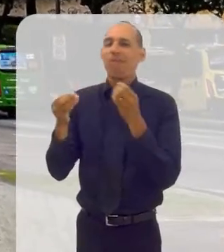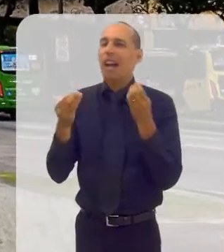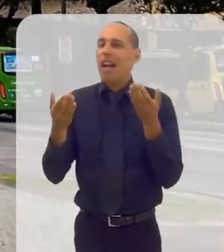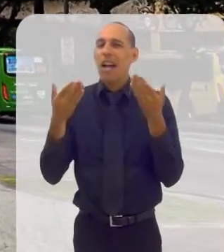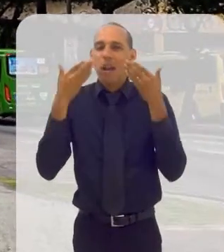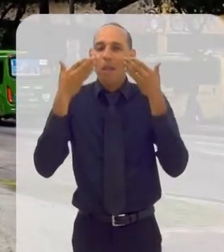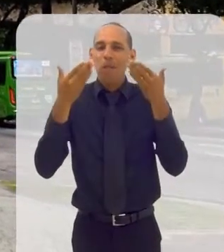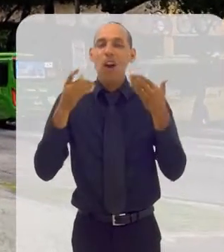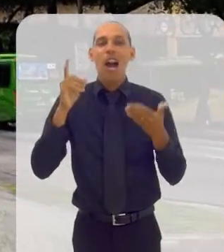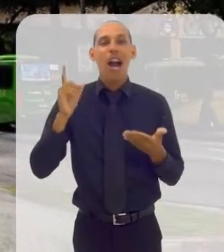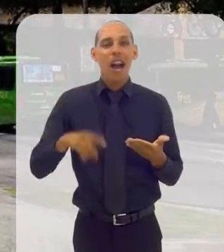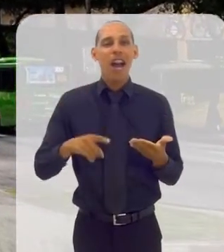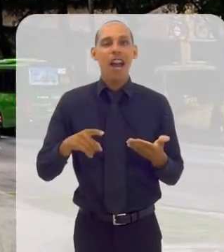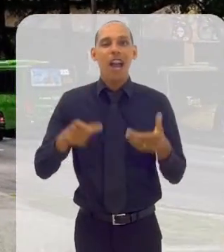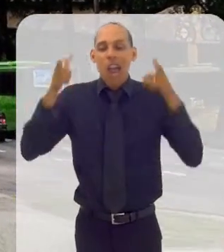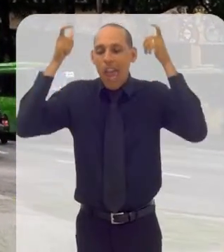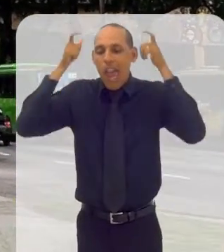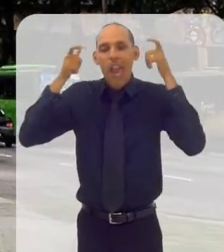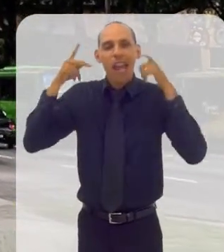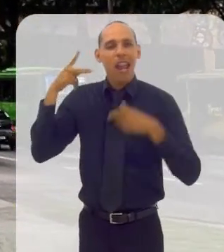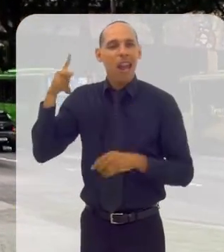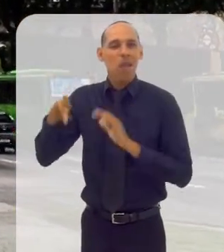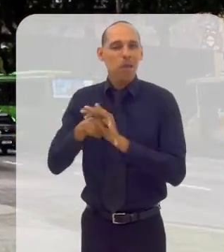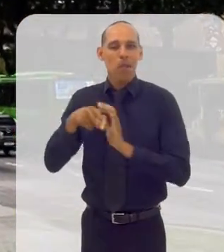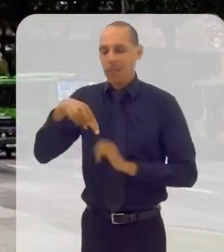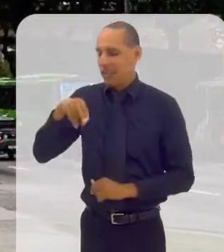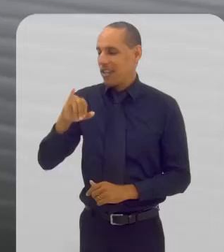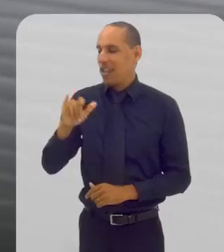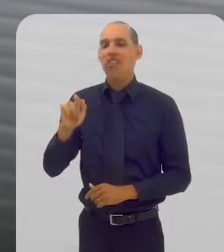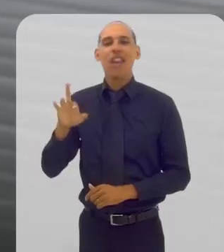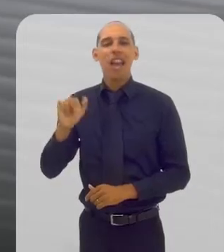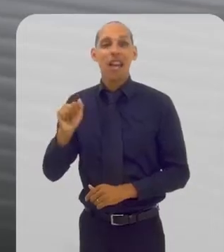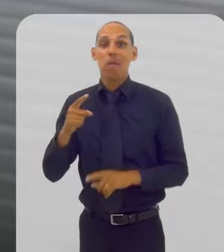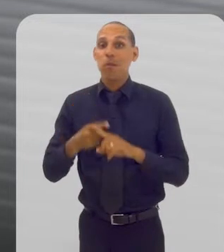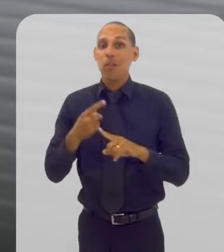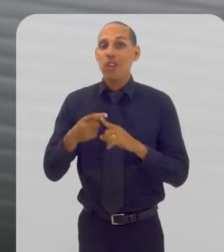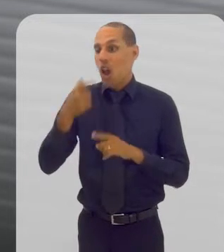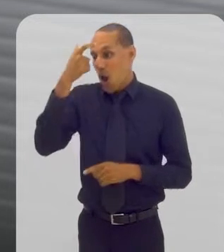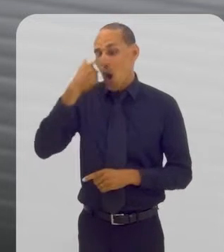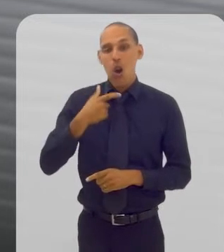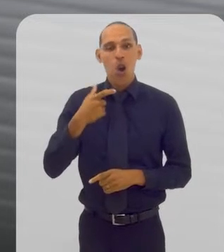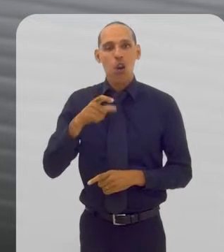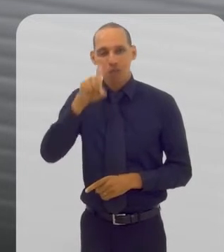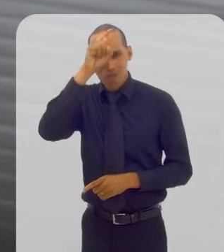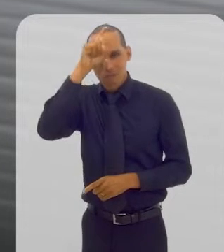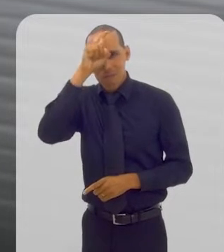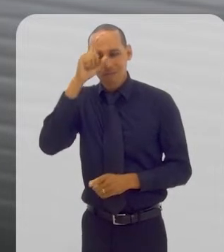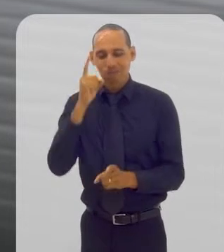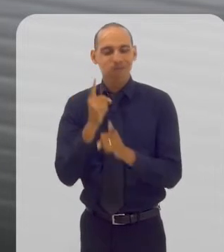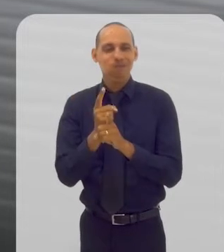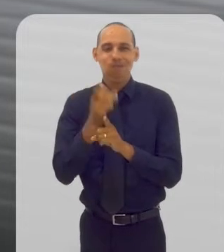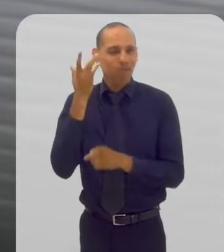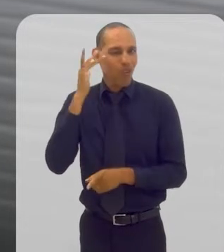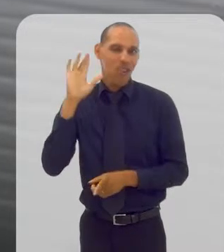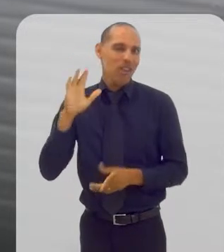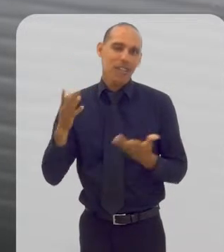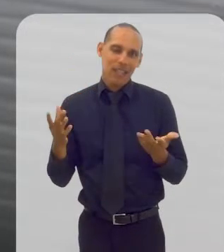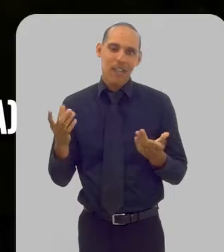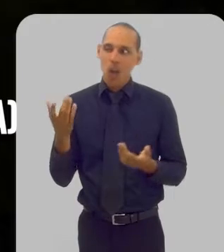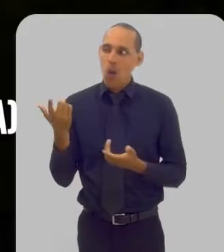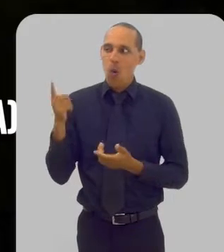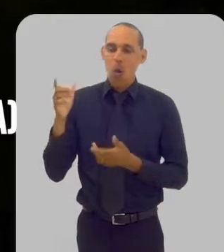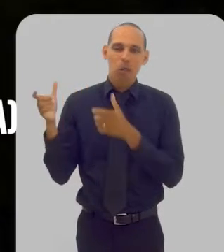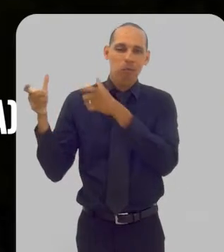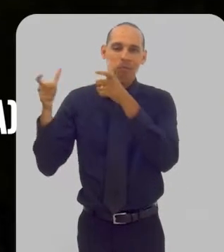ela representa a fisionomia de um rei nigeriano, porque a fisionomia do Zumbi ela não foi identificada. Mas,